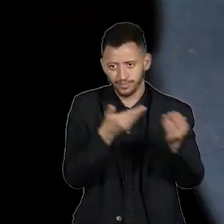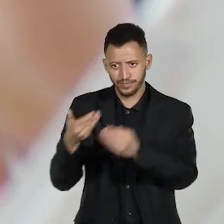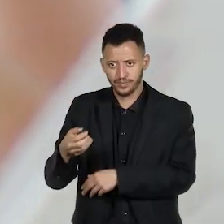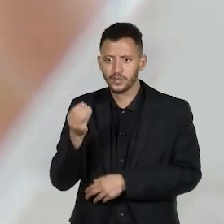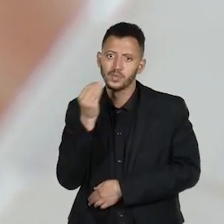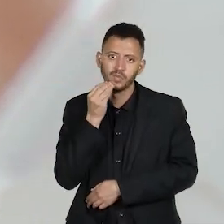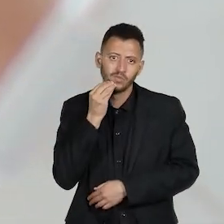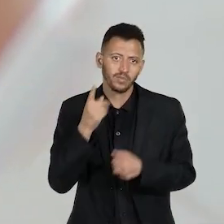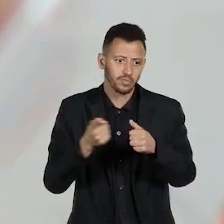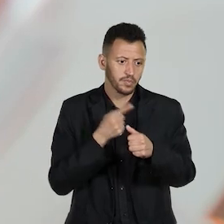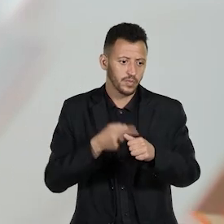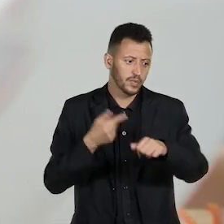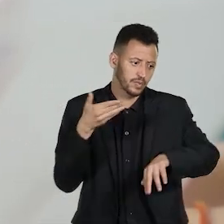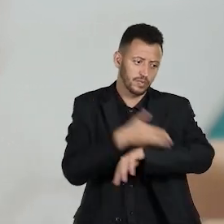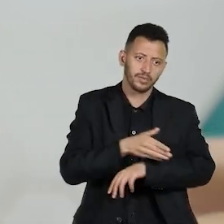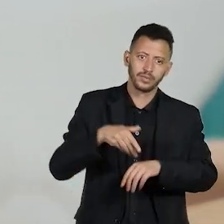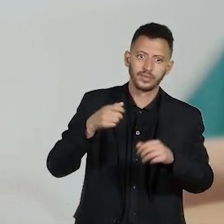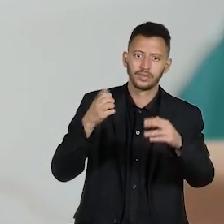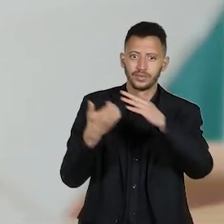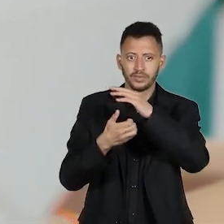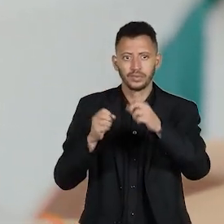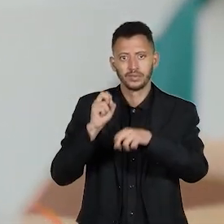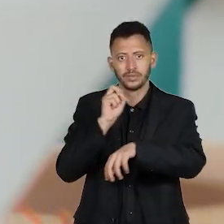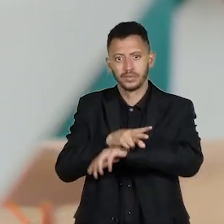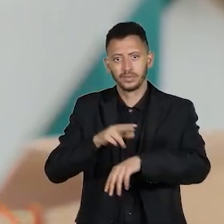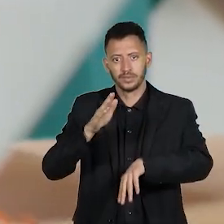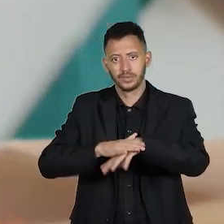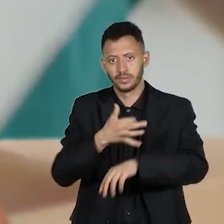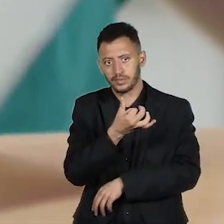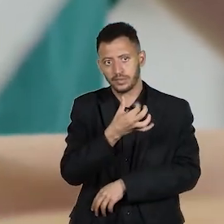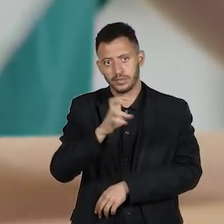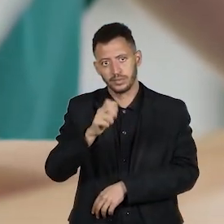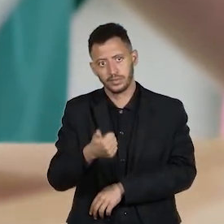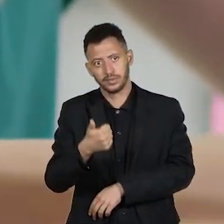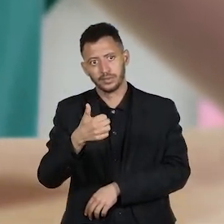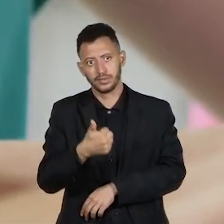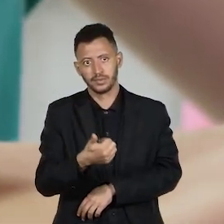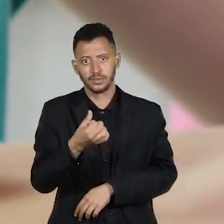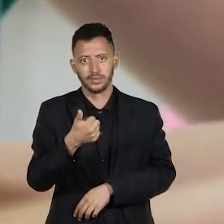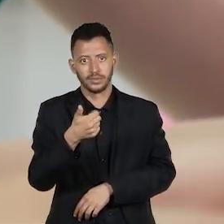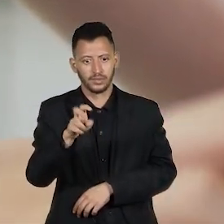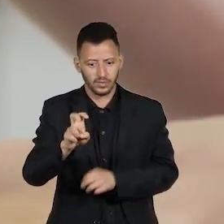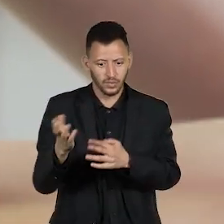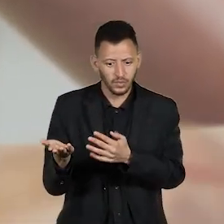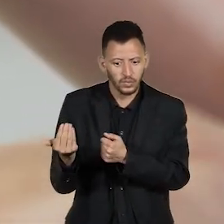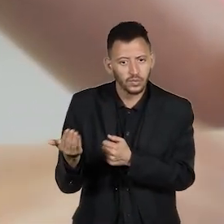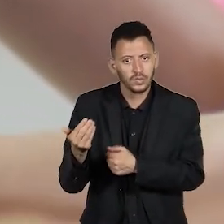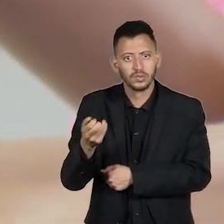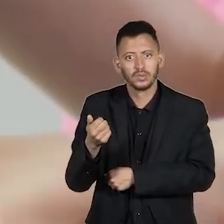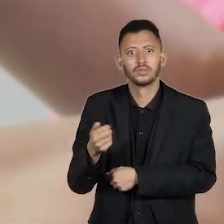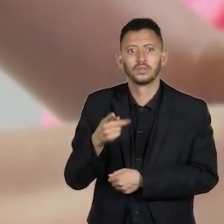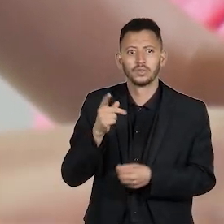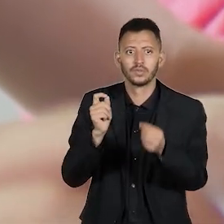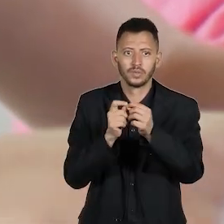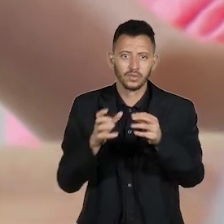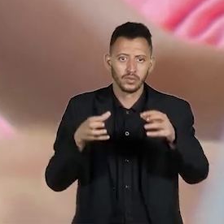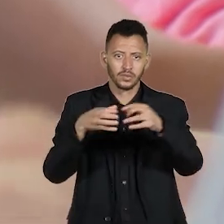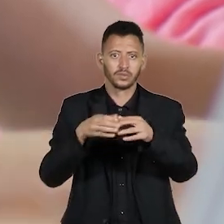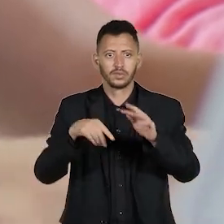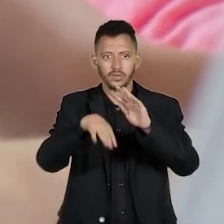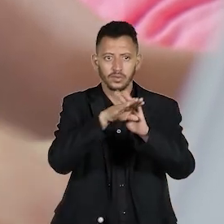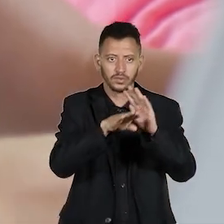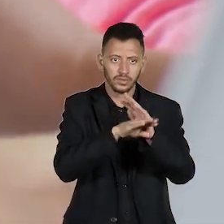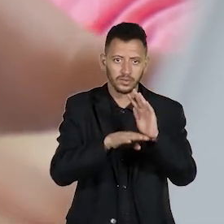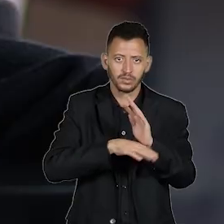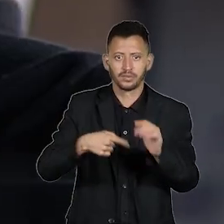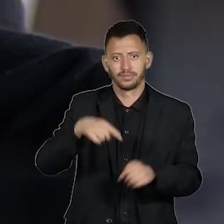receberam a oportunidade do primeiro emprego e se juntaram aos mais de 615 mil jovens e adolescentes que fazem